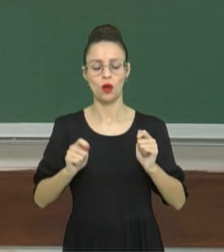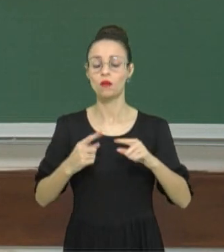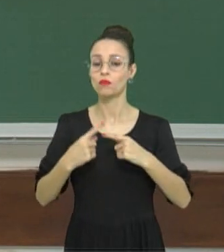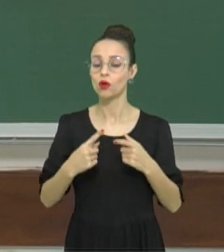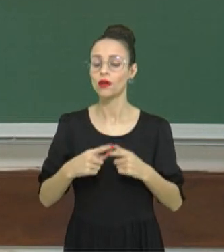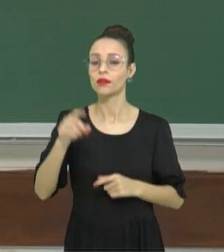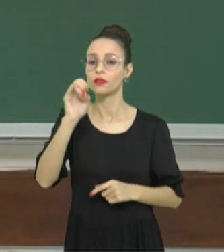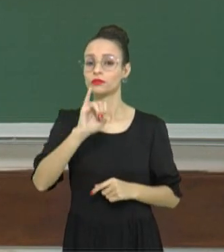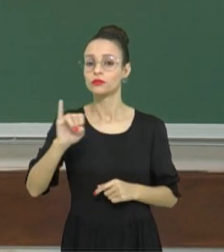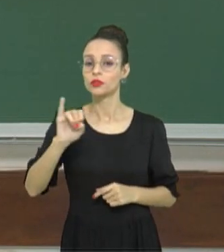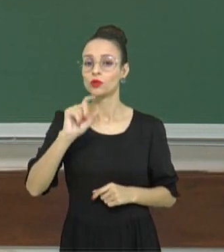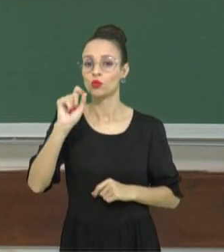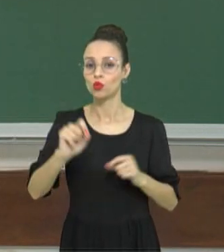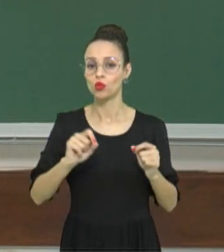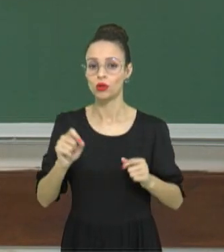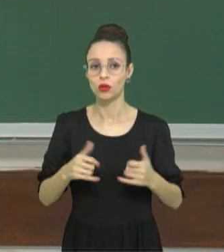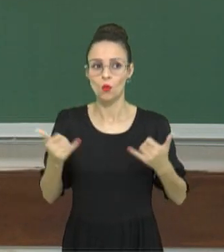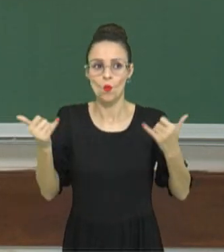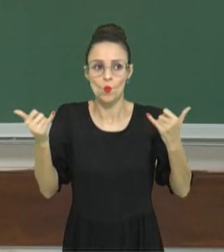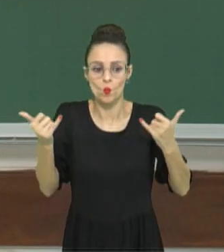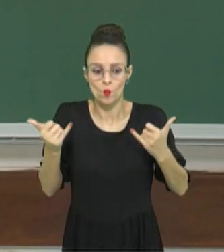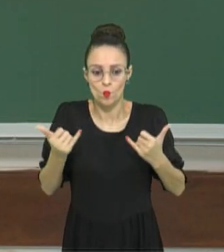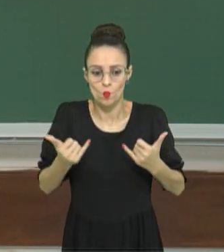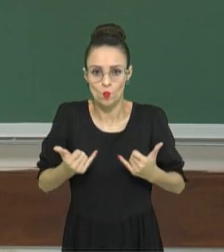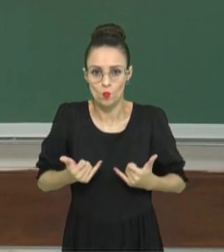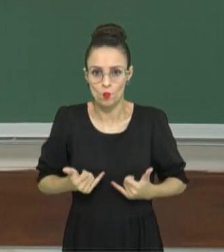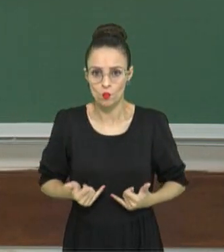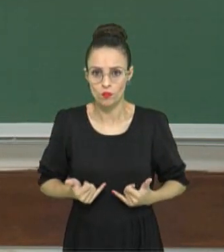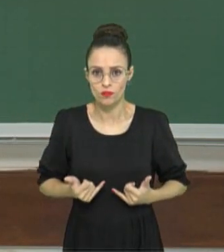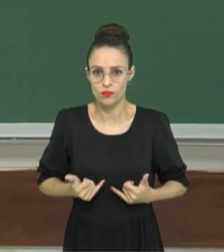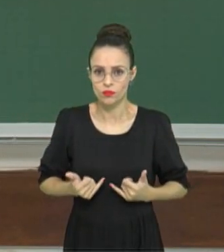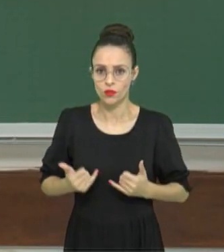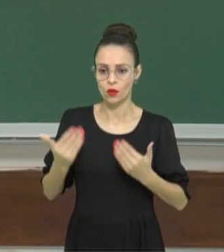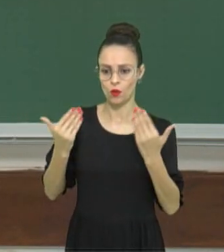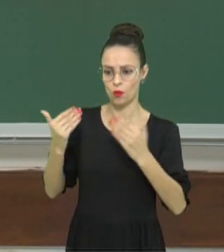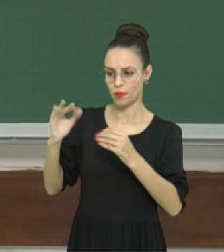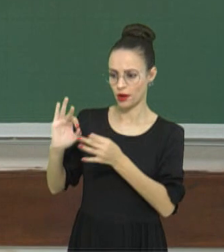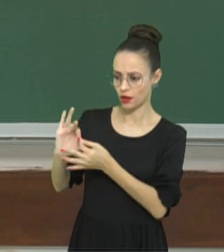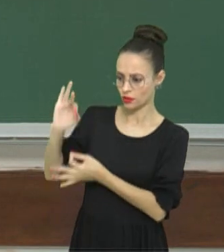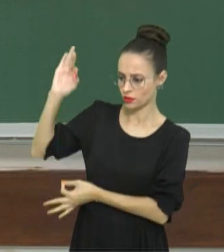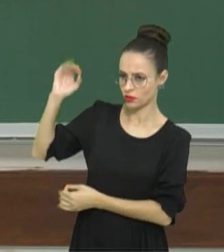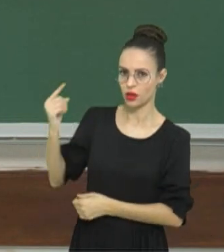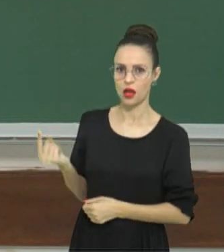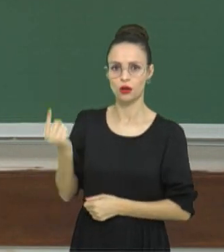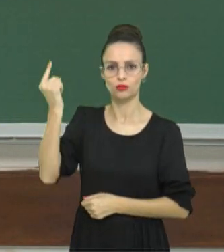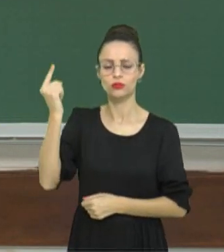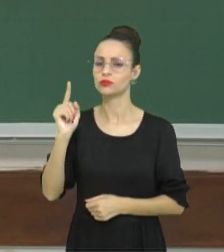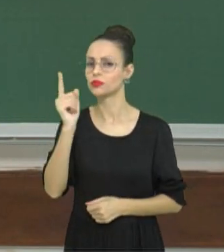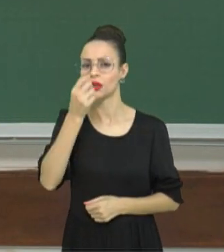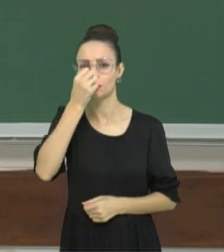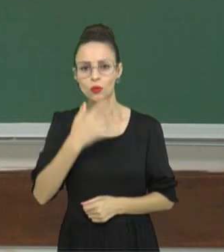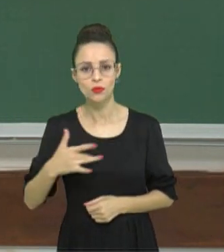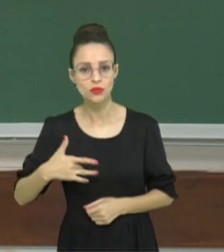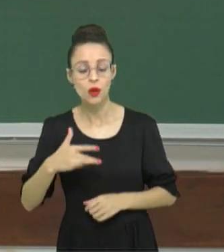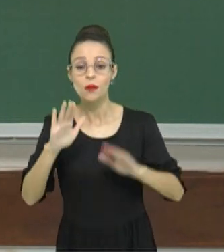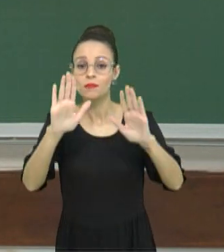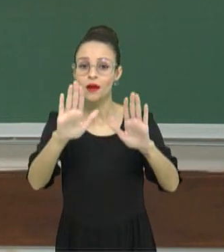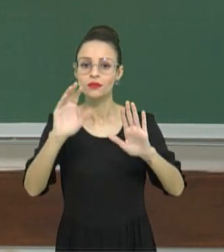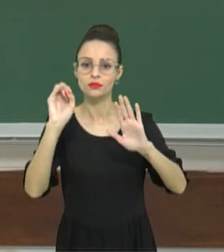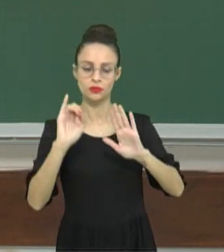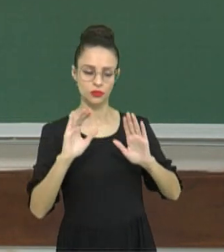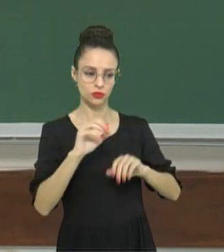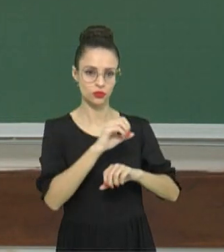gente está extremamente magro em relação à nossa estatura, isso não é bom para a nossa saúde. Por outro lado, se a